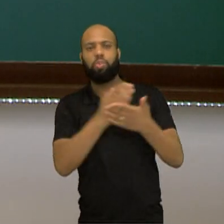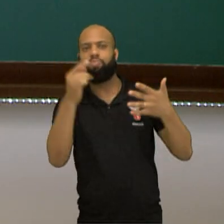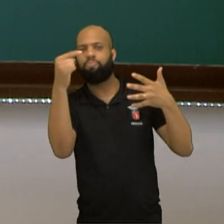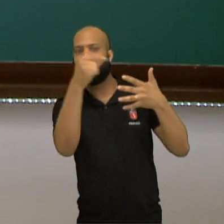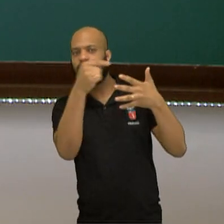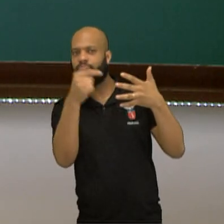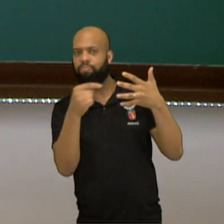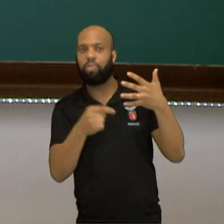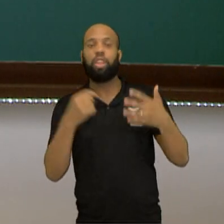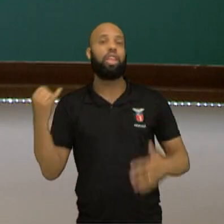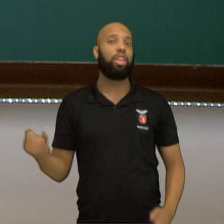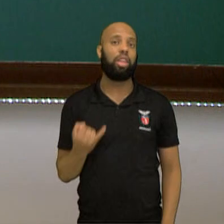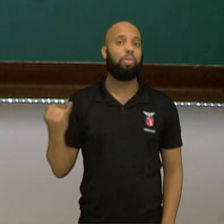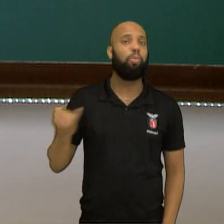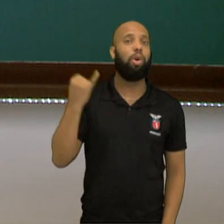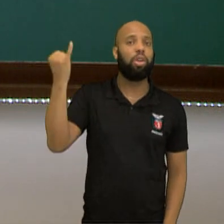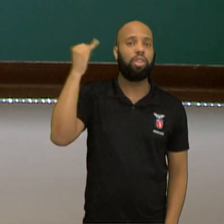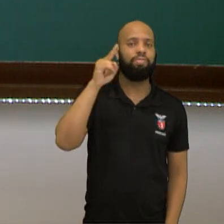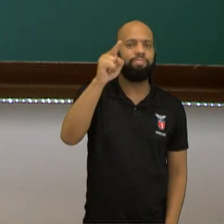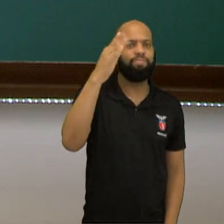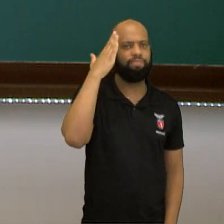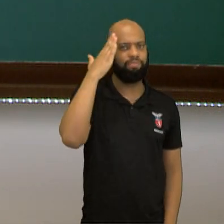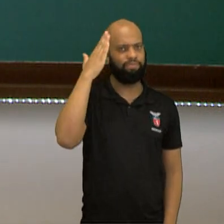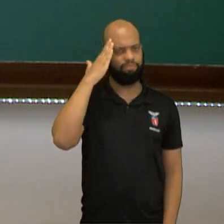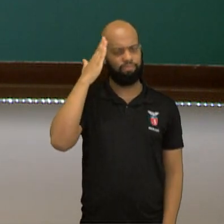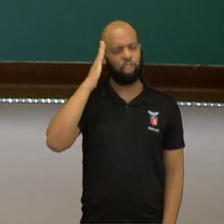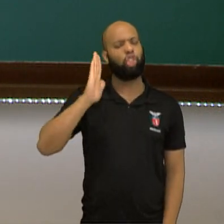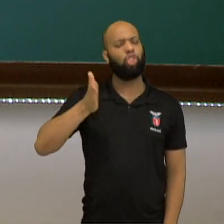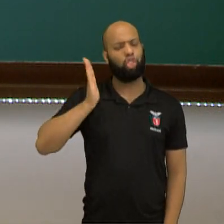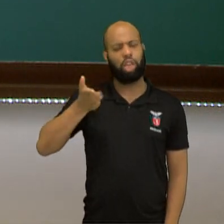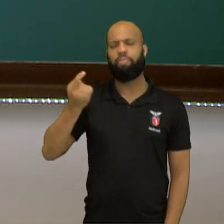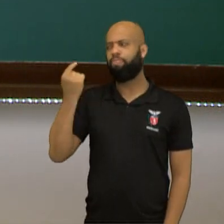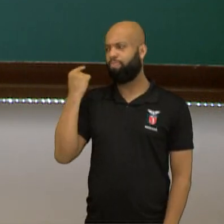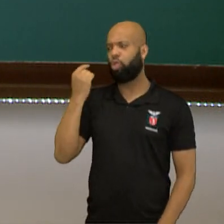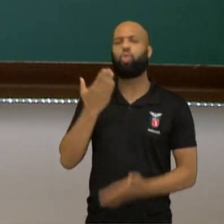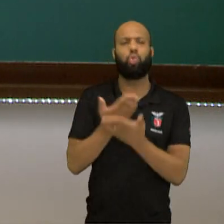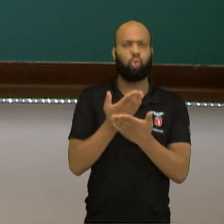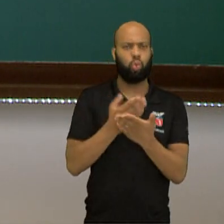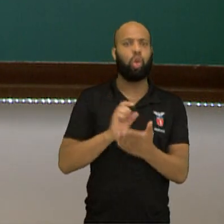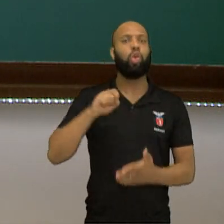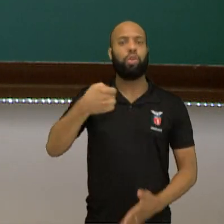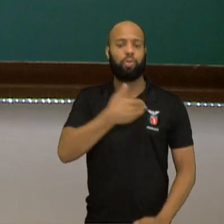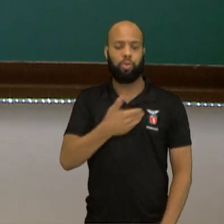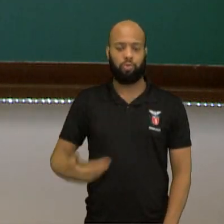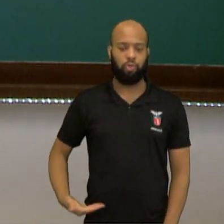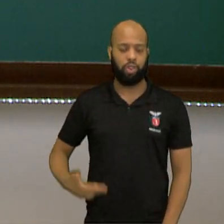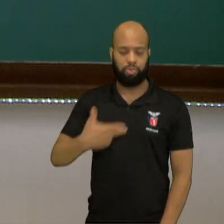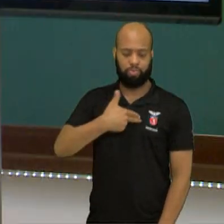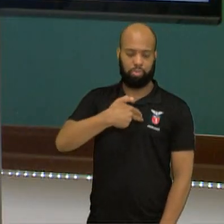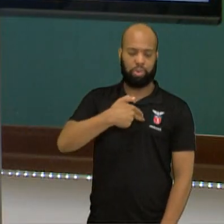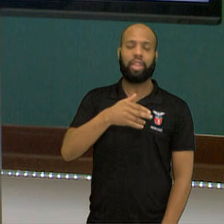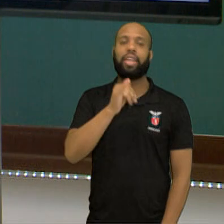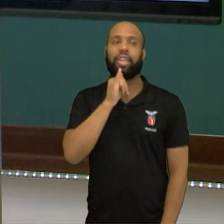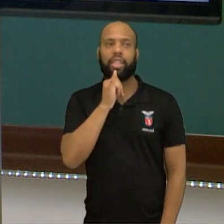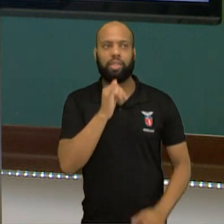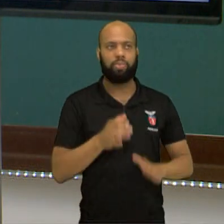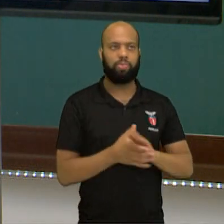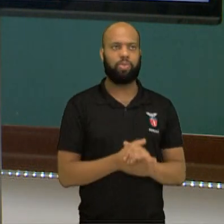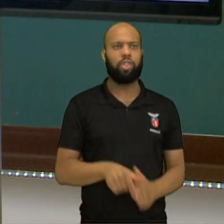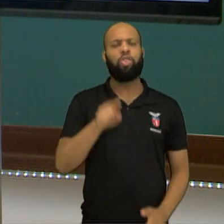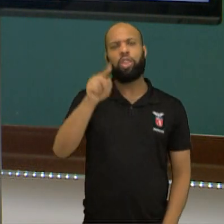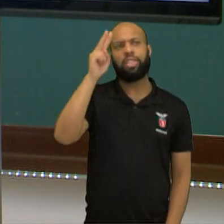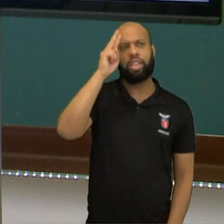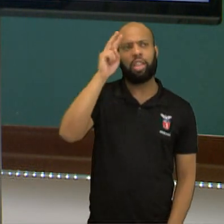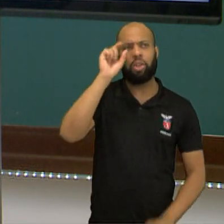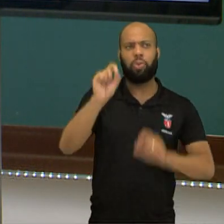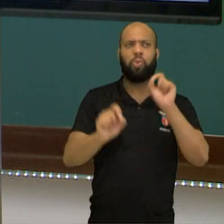aspectos importantes de conhecimentos que você já tem sobre o governo do Getúlio Vargas. Por exemplo, você lembra